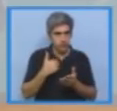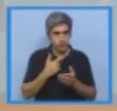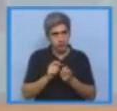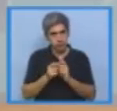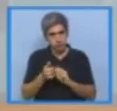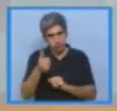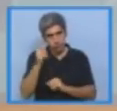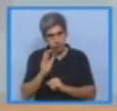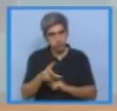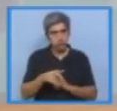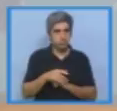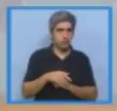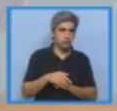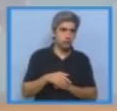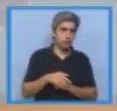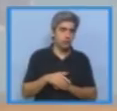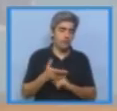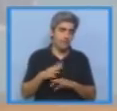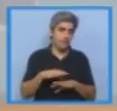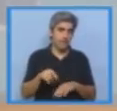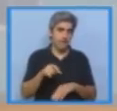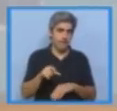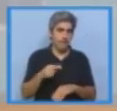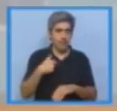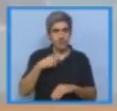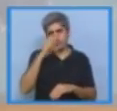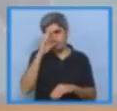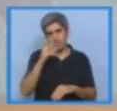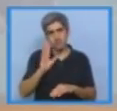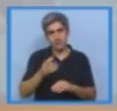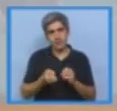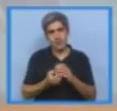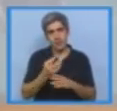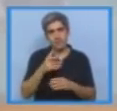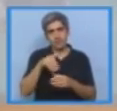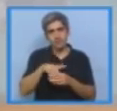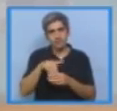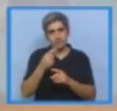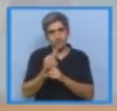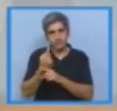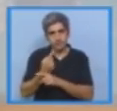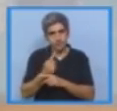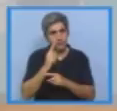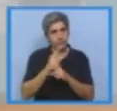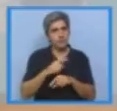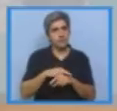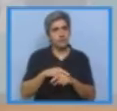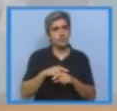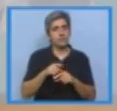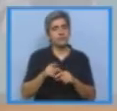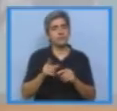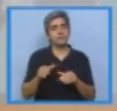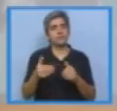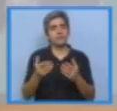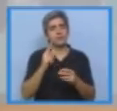de melhorar a esse nível. Por isso, temos a noção que temos que criar mais este tipo de conteúdos, mas ao mesmo tempo, com o tipo de conteúdos que temos oferecido,